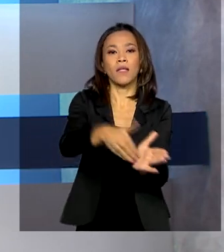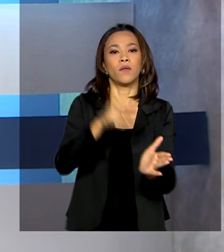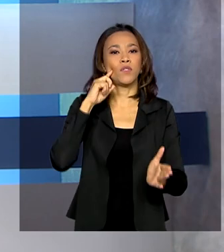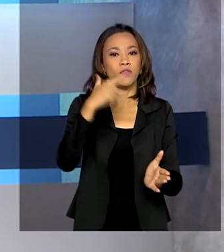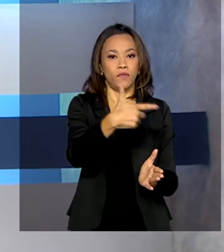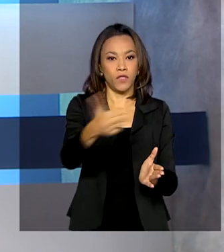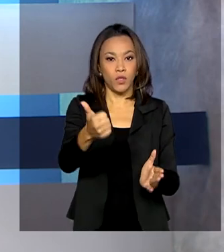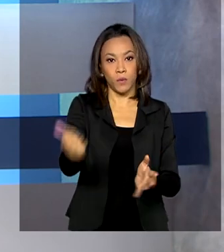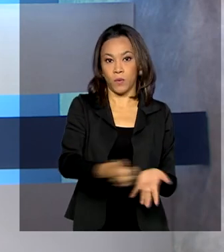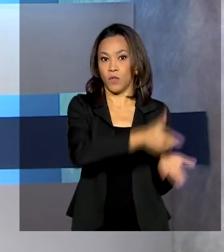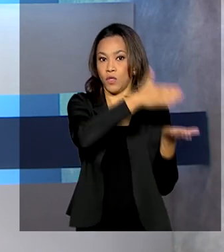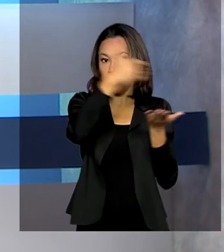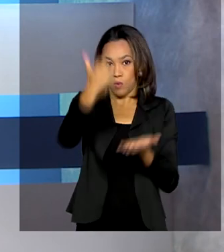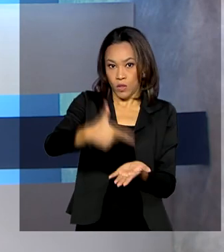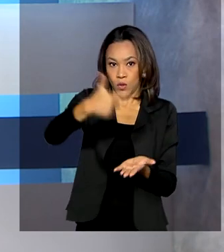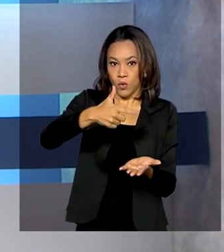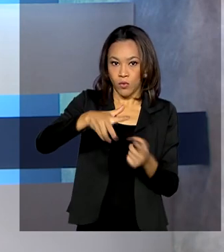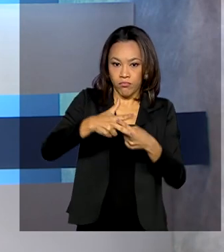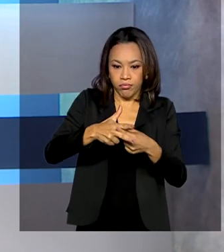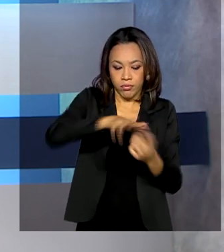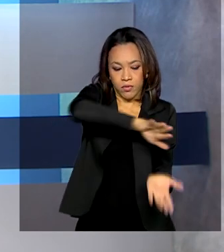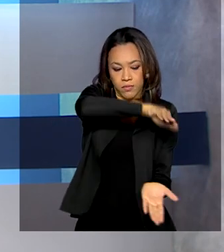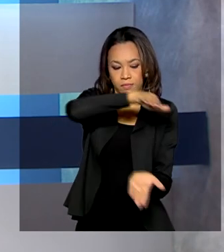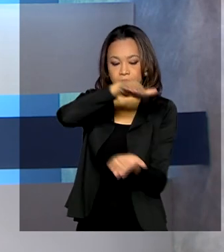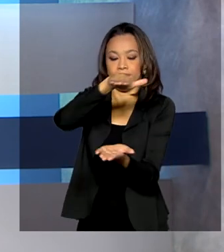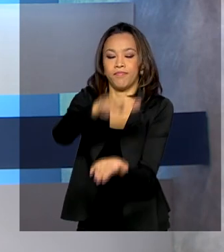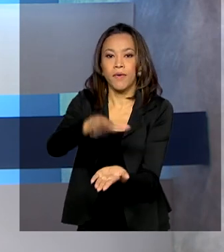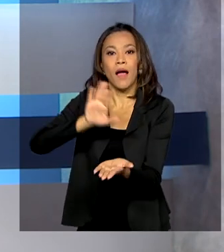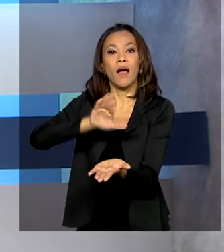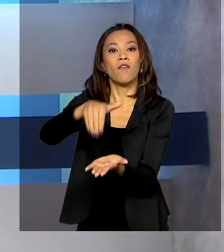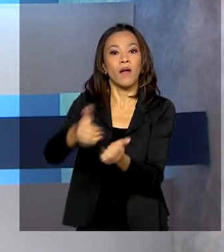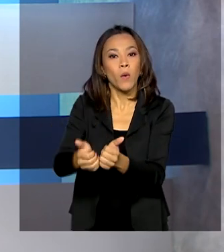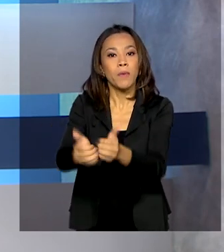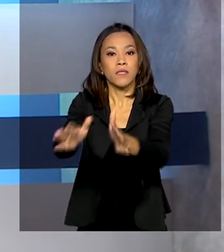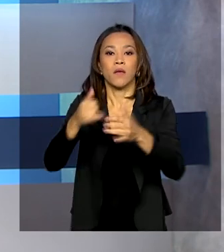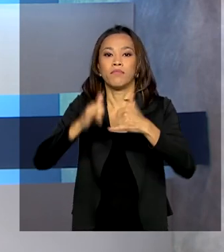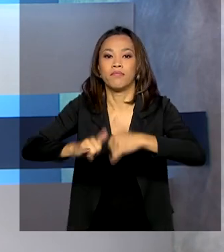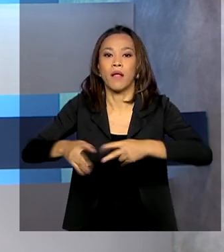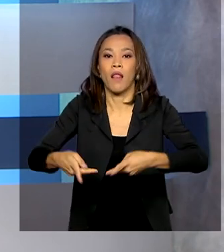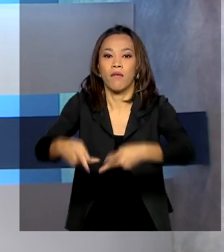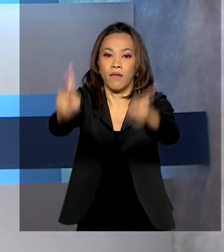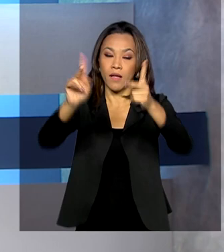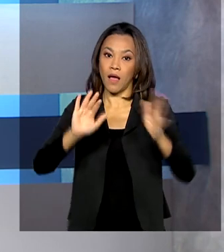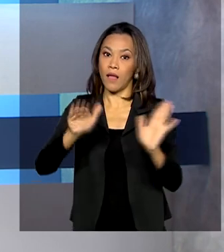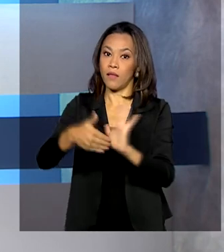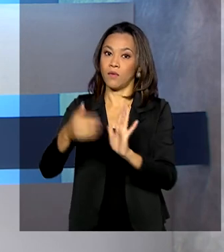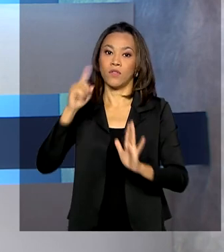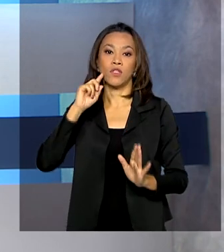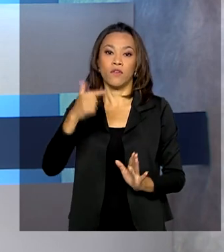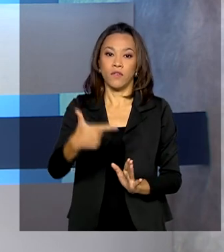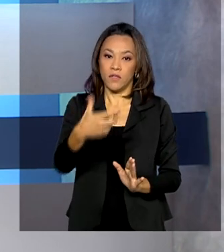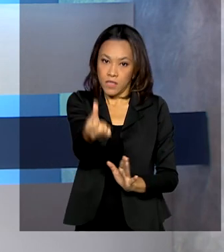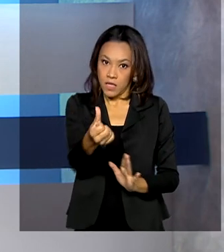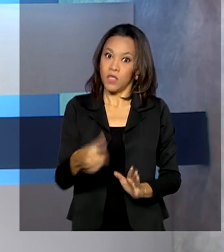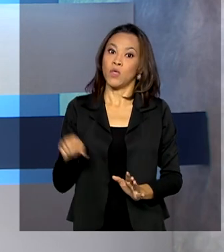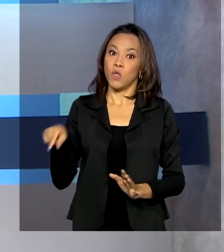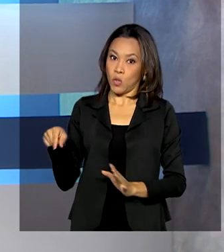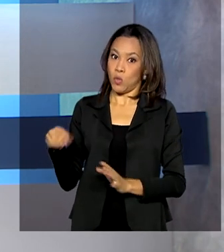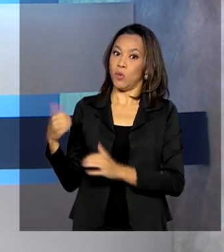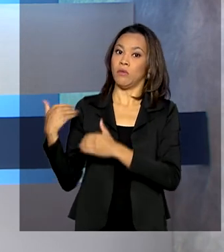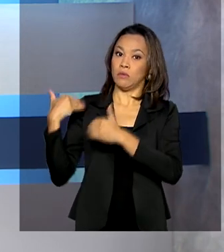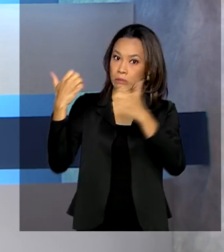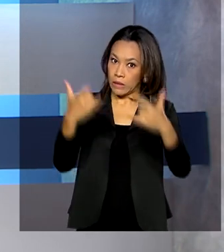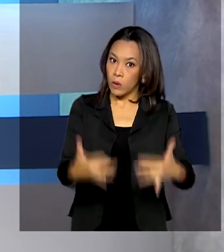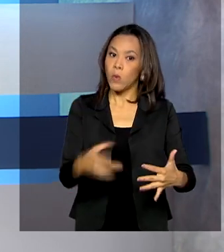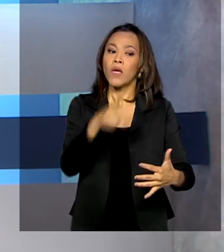transformador deve entrar em operação até o dia 26. Ainda segundo o Ministério, as responsabilidades serão apuradas